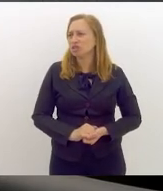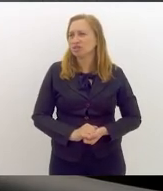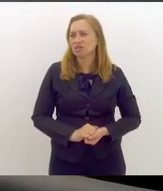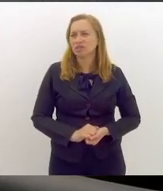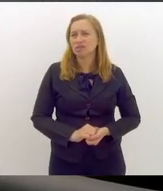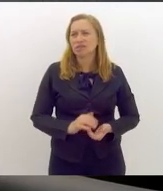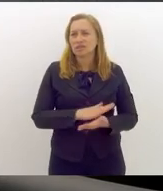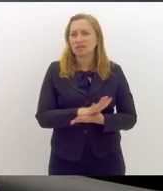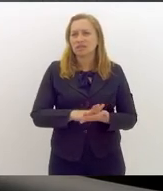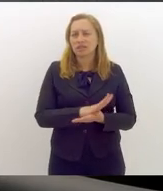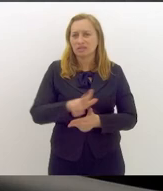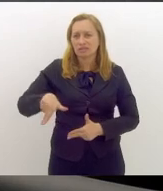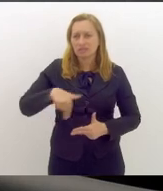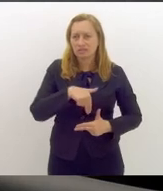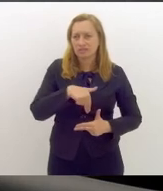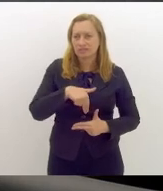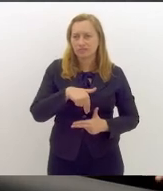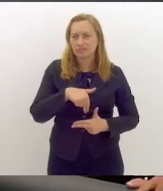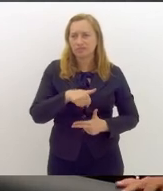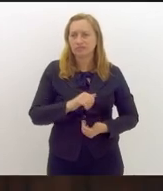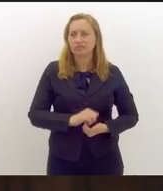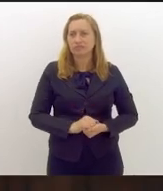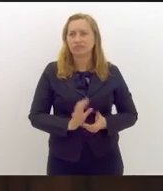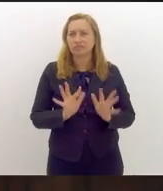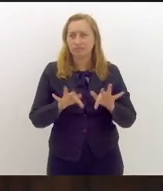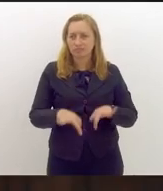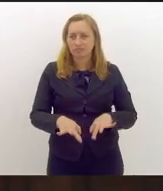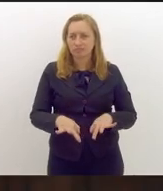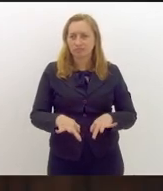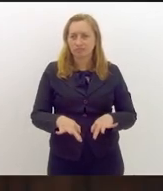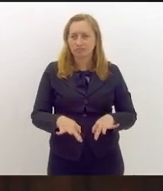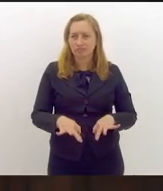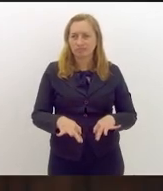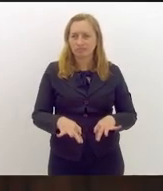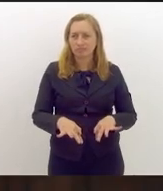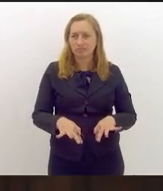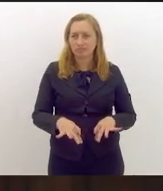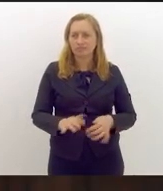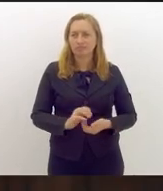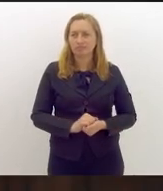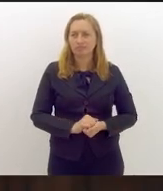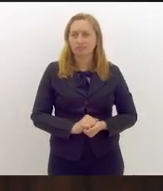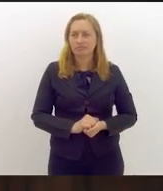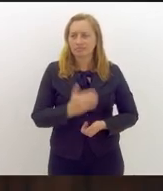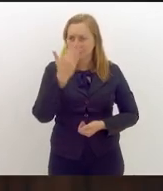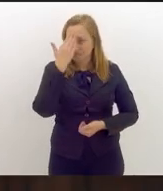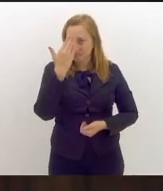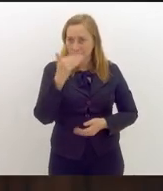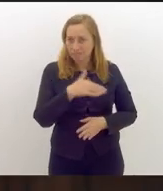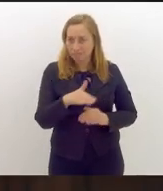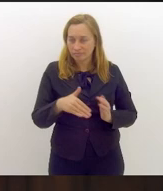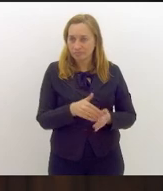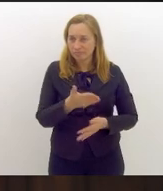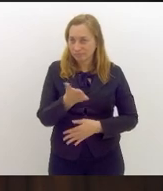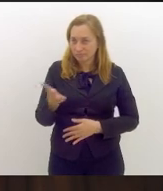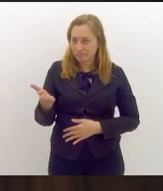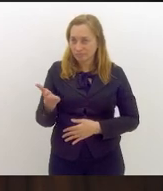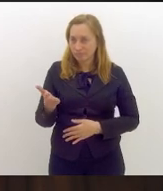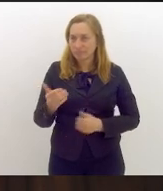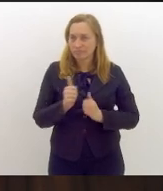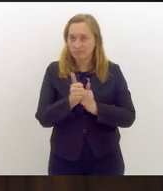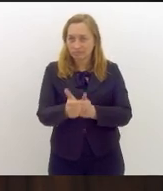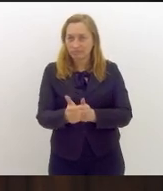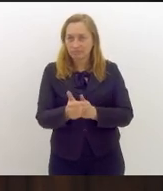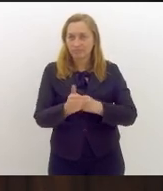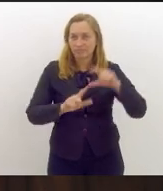não havendo mais oradores inscritos encerra-se o expediente final agradecendo a todas e todos que nos